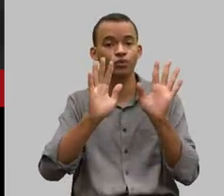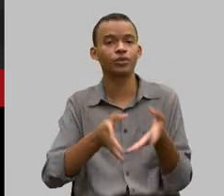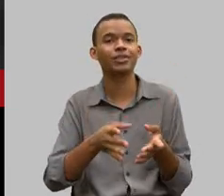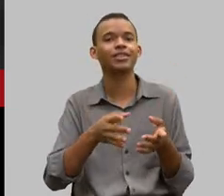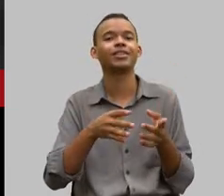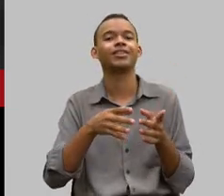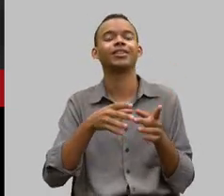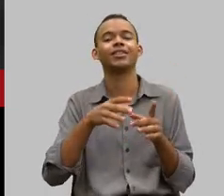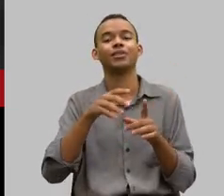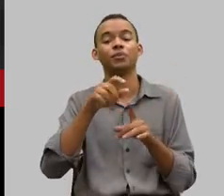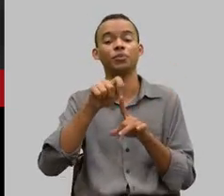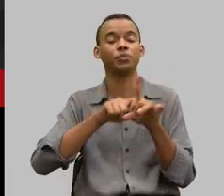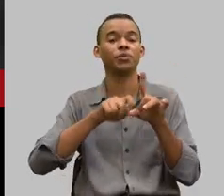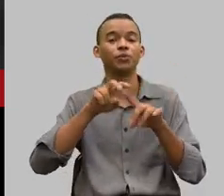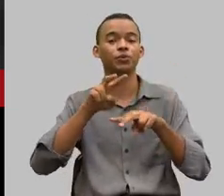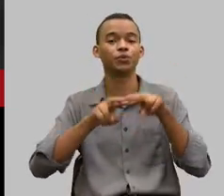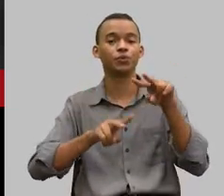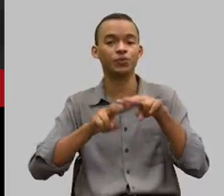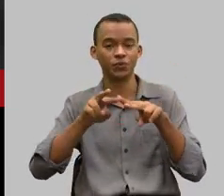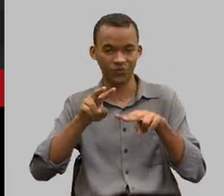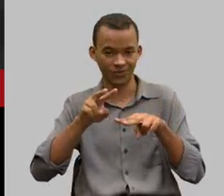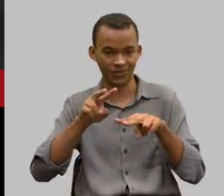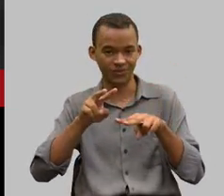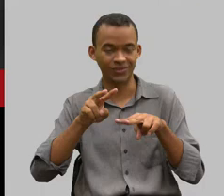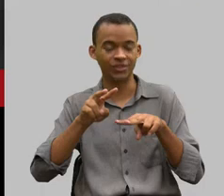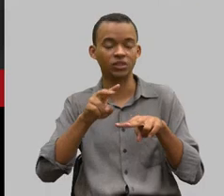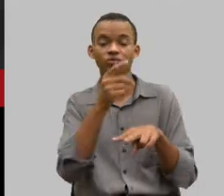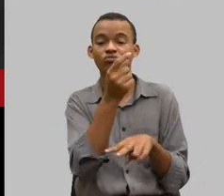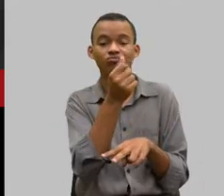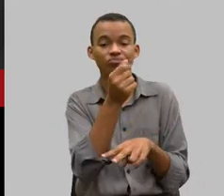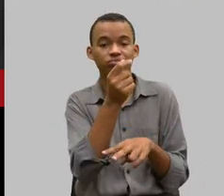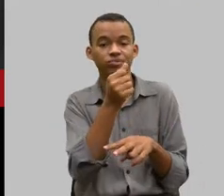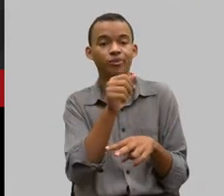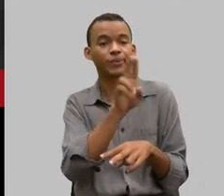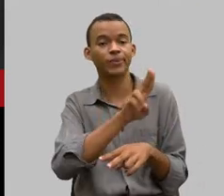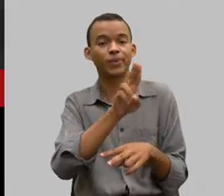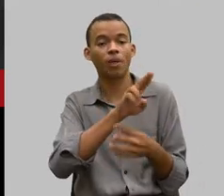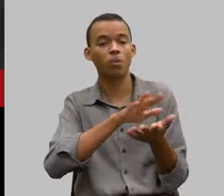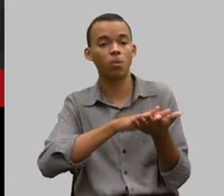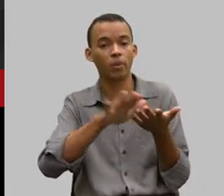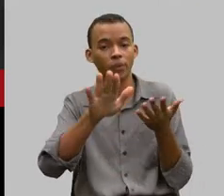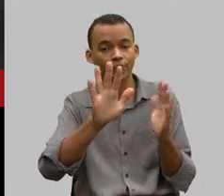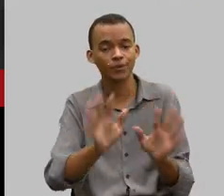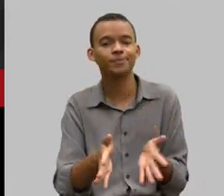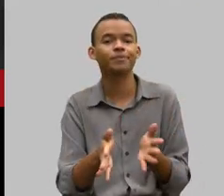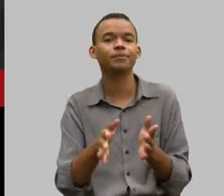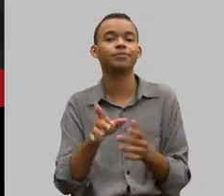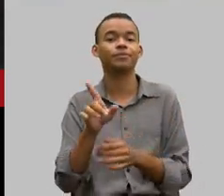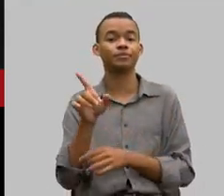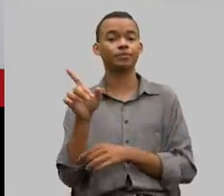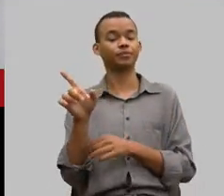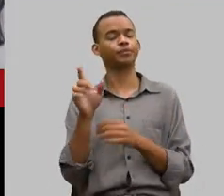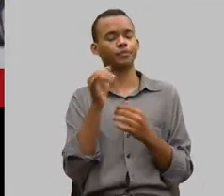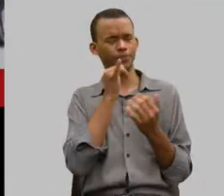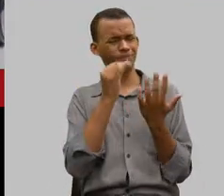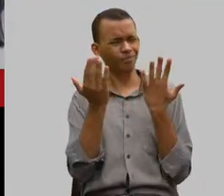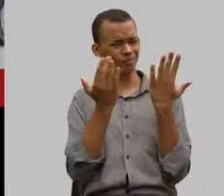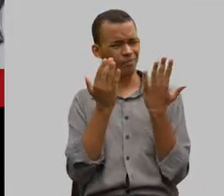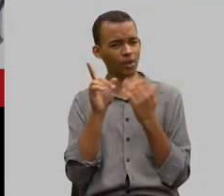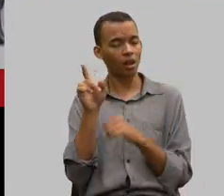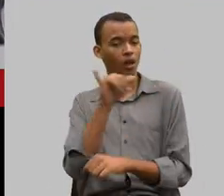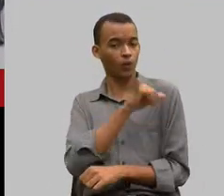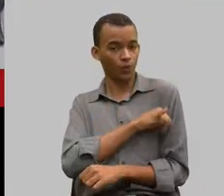toda a lei do incentivo já foi usada para efeito de comparação nós temos no estado do Rio de Janeiro um índice